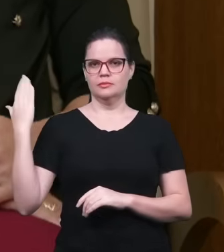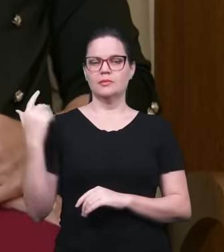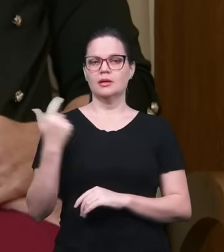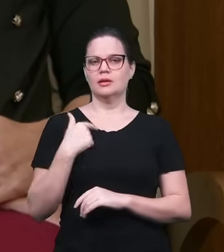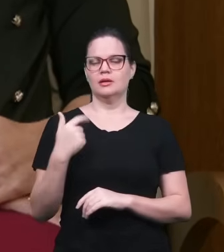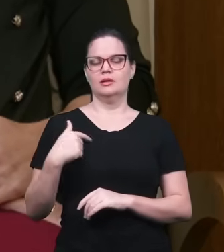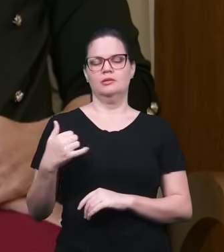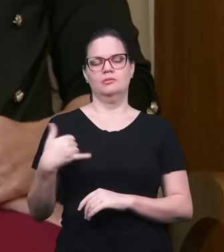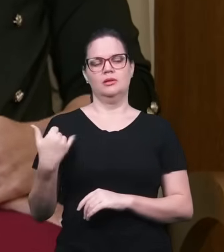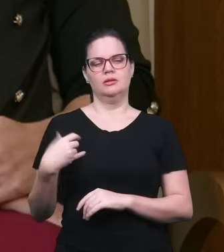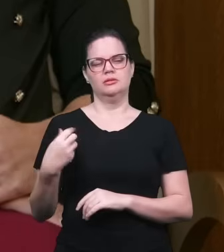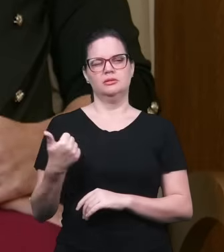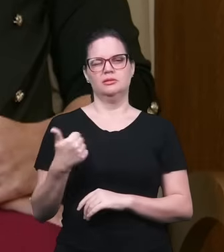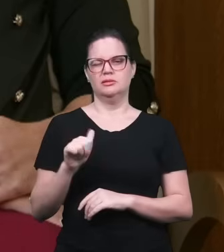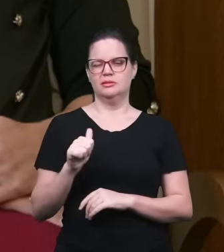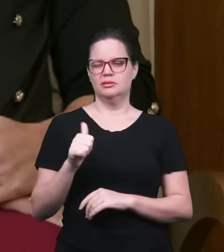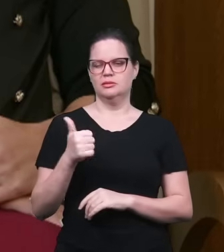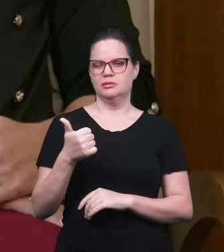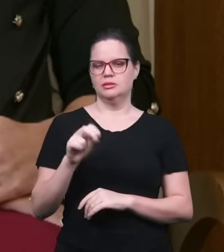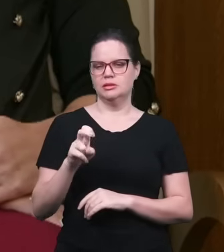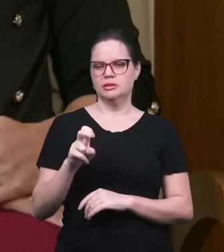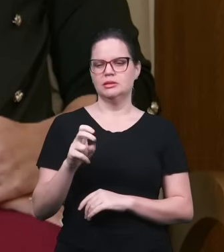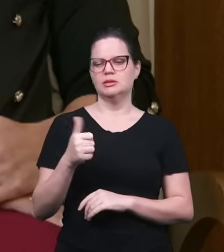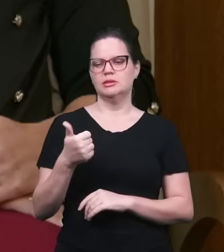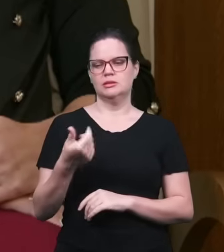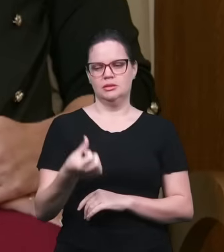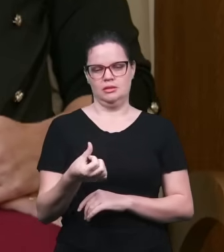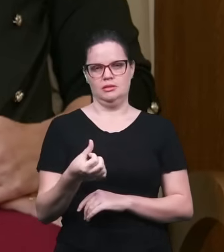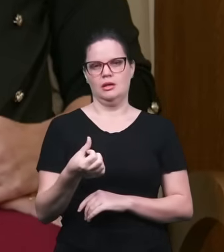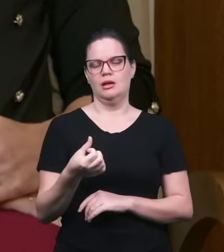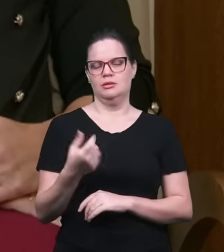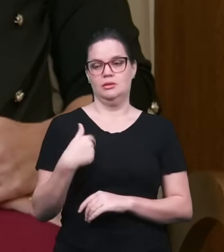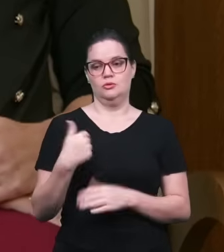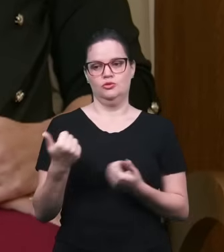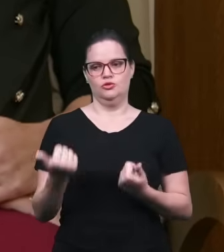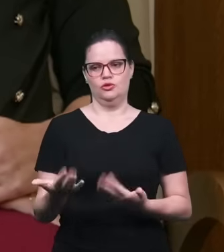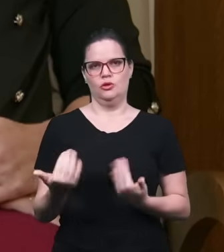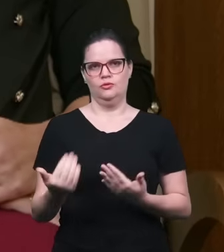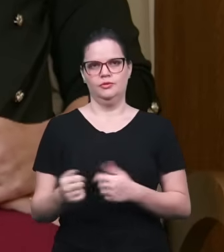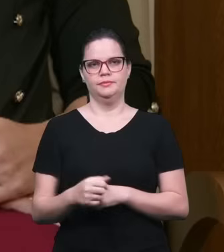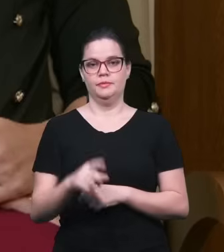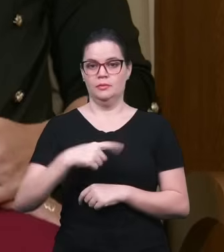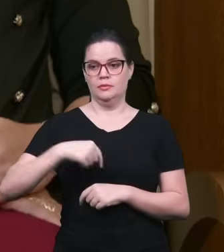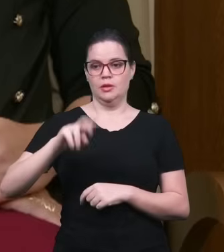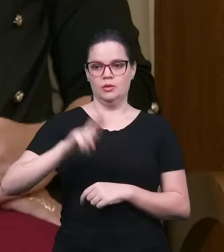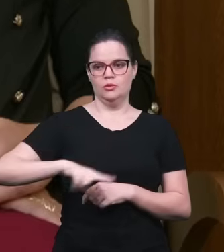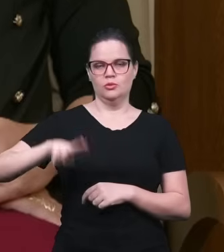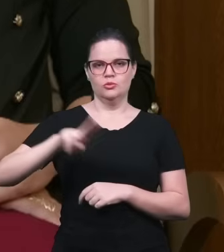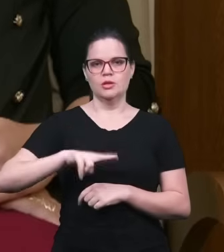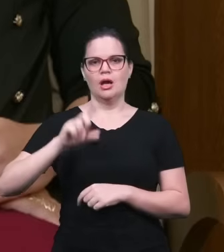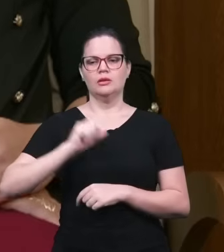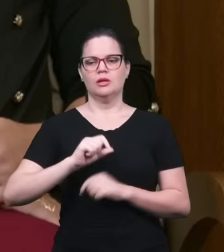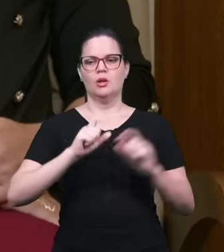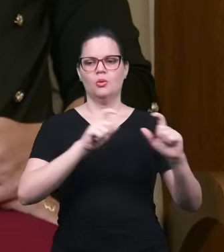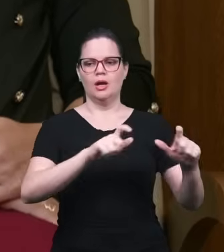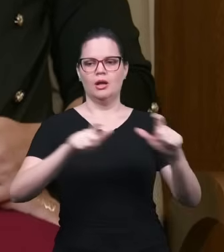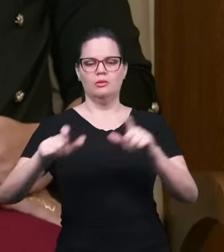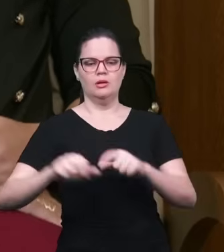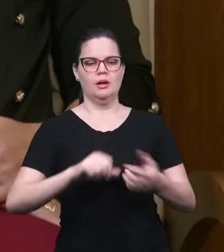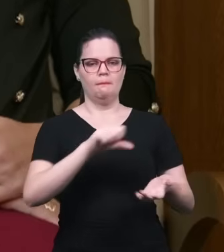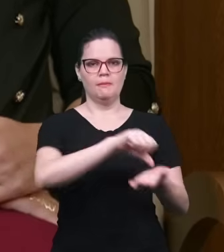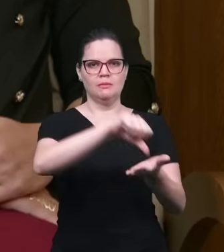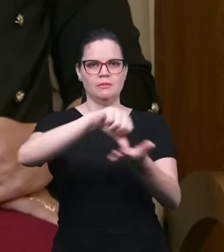com uns 15 a 16 anos, nós abríamos muitos trabalhos, né? Então, pontos de pregação, as